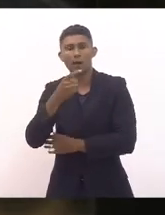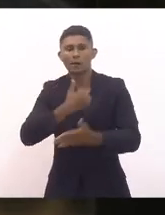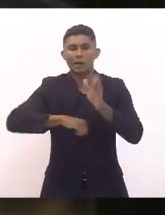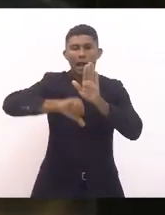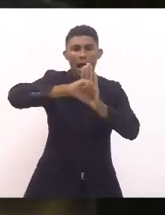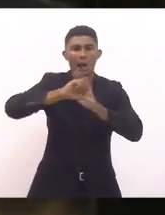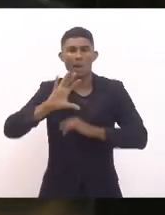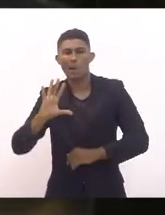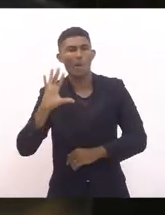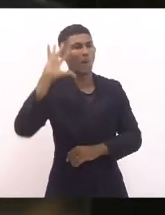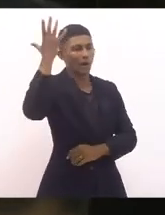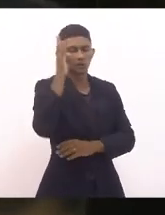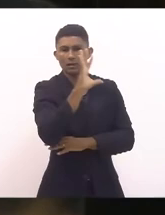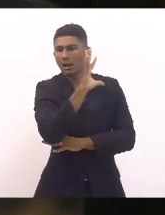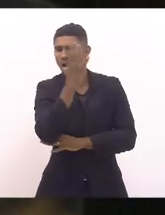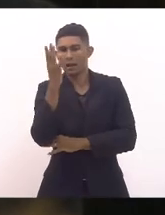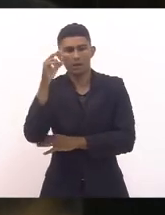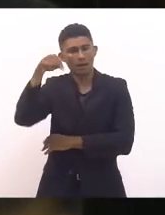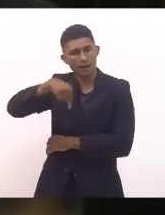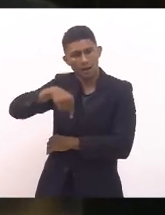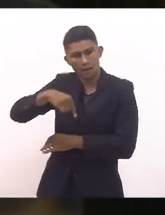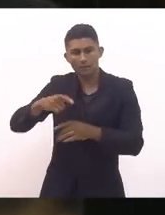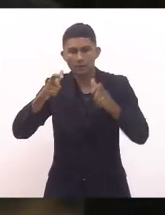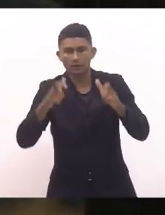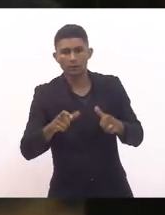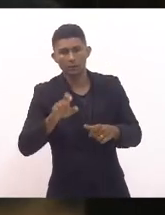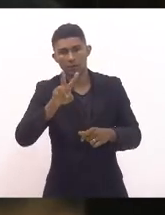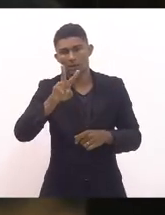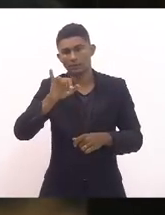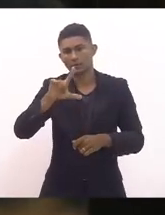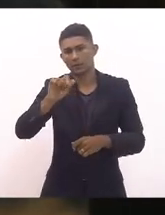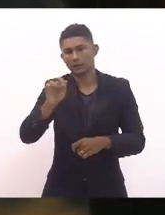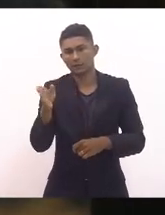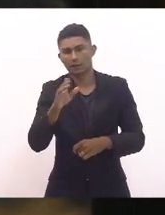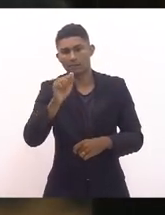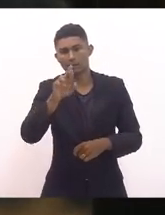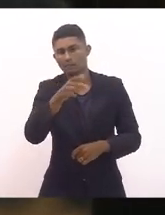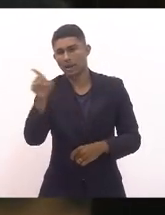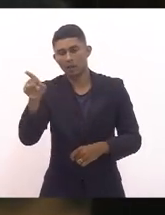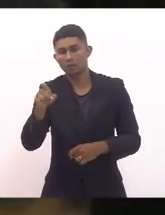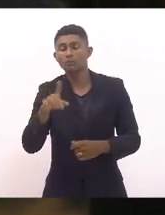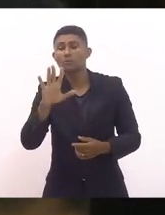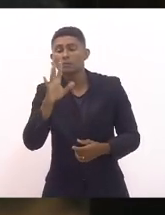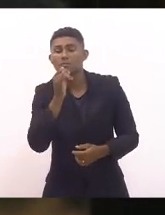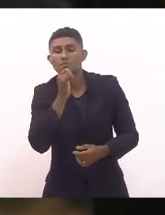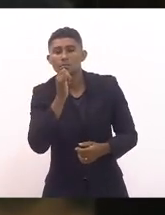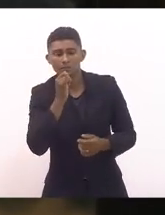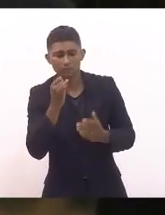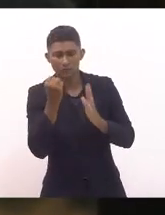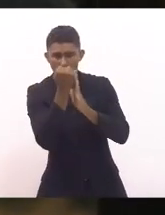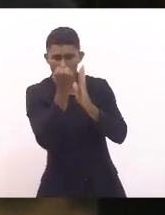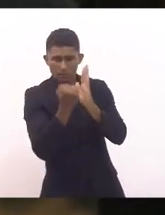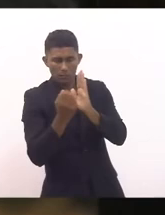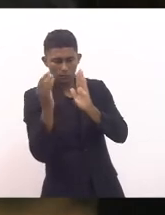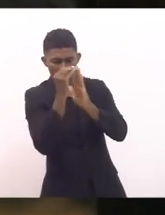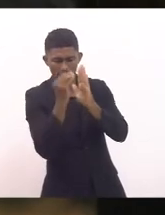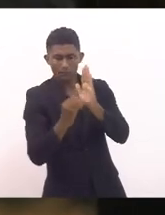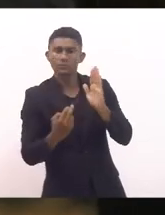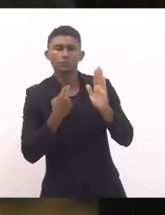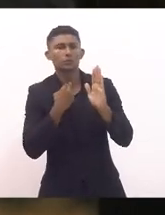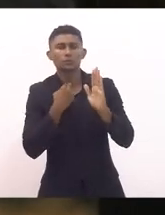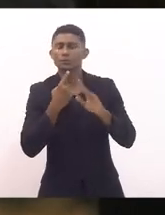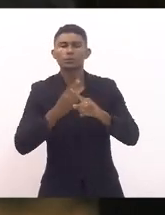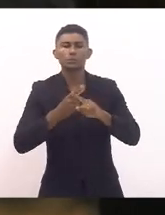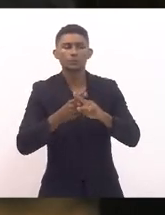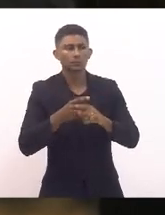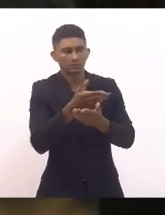um crime ambiental aqui na Vila do Abraão e não pôde fazer o registro da ocorrência, porque também